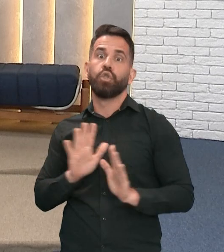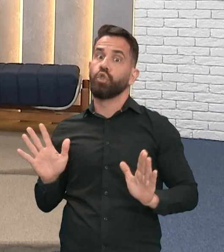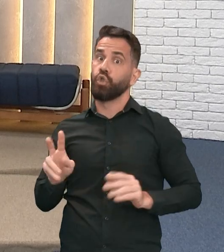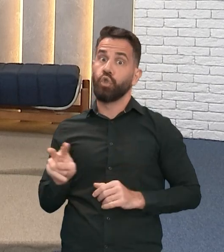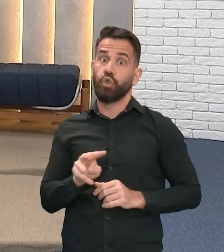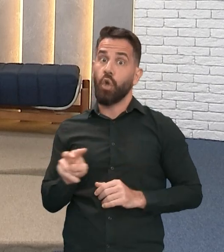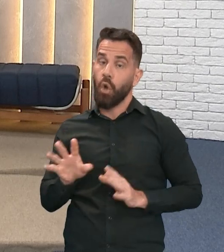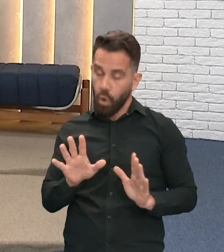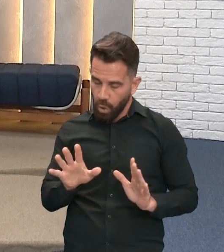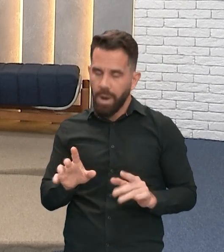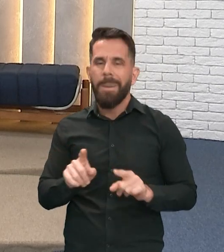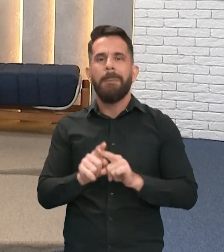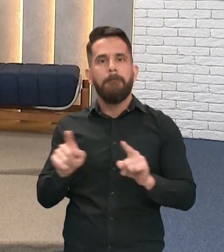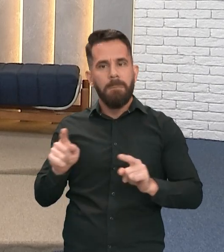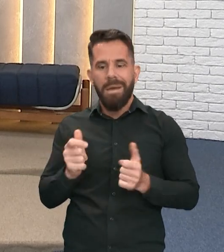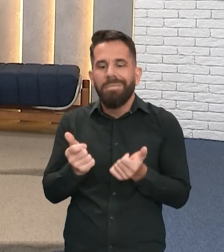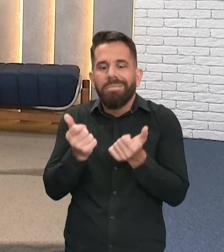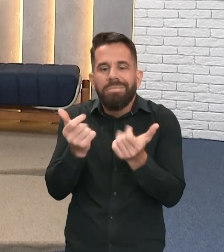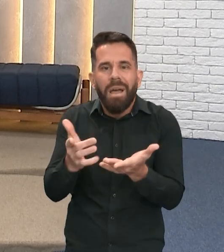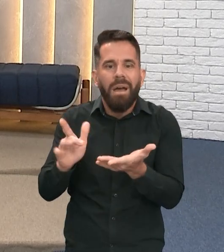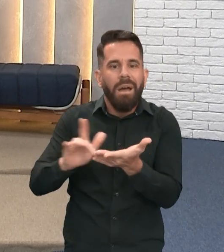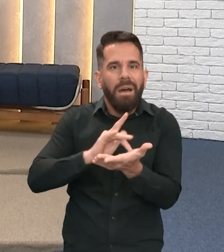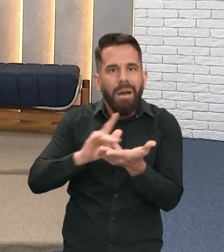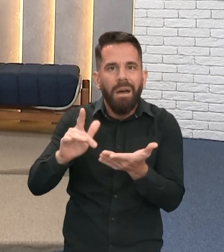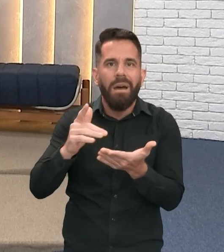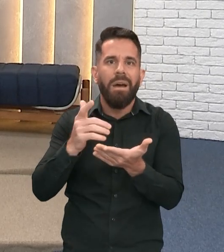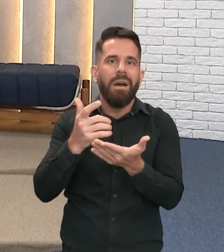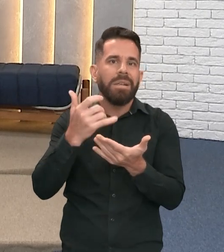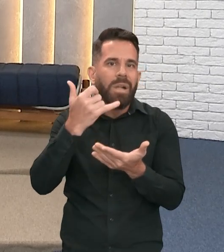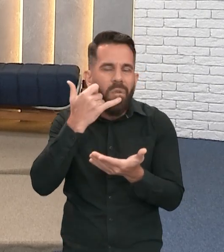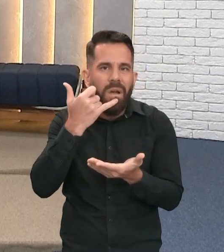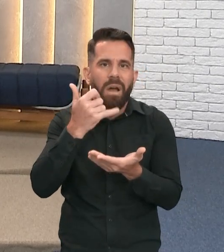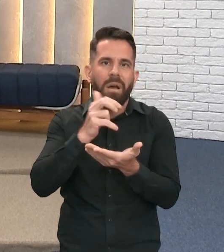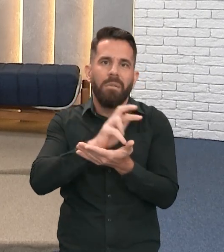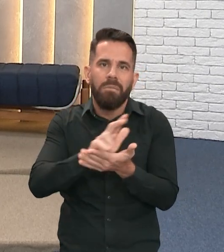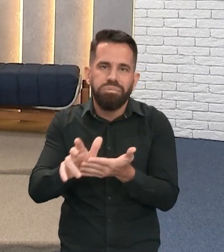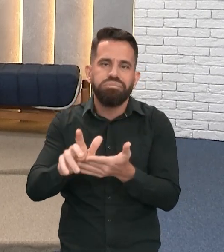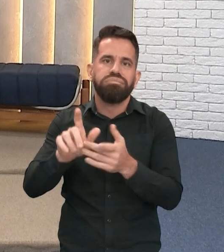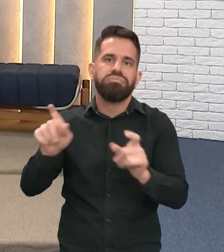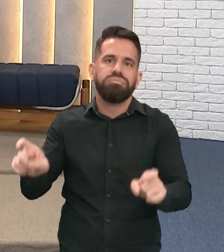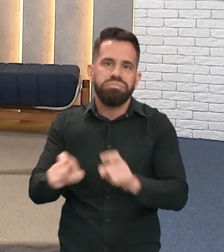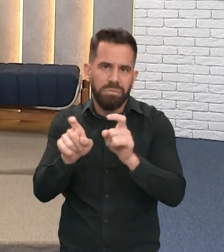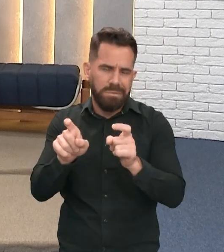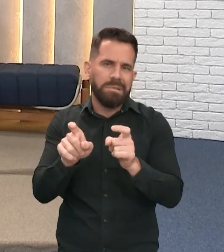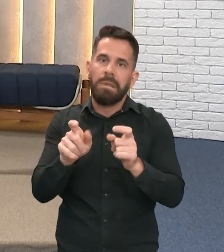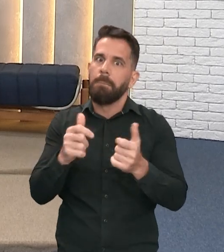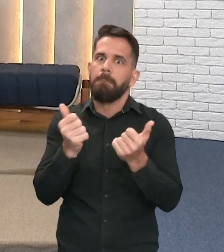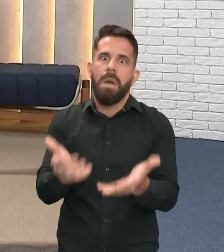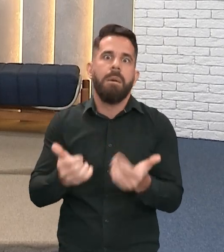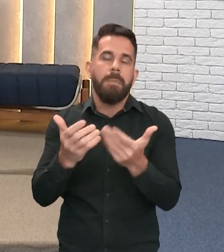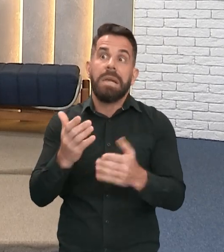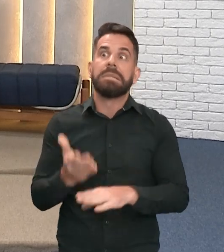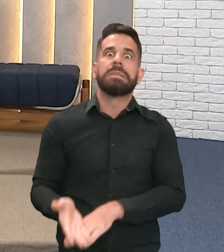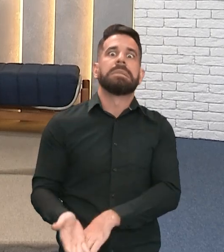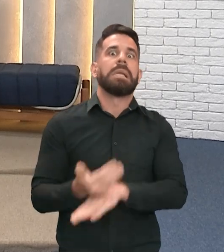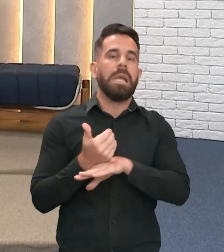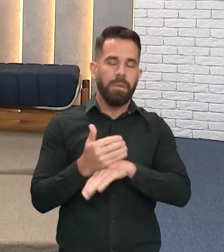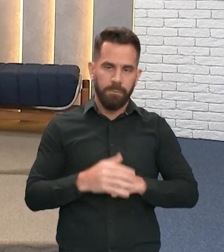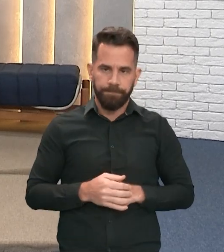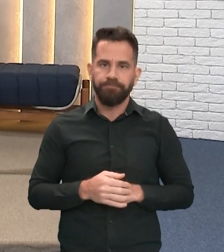dado desde muito cedo, né? Mas ainda bem que existem pontos positivos também, né? Outro dia eu falava aqui no